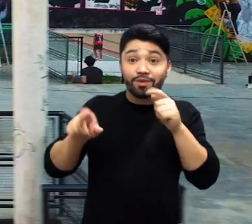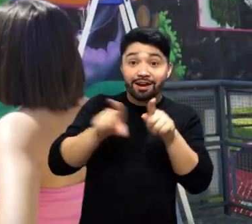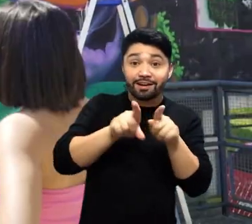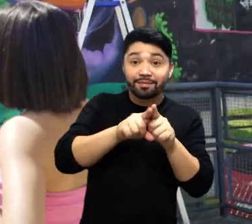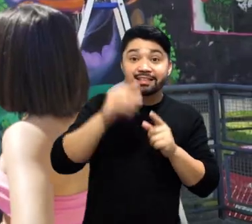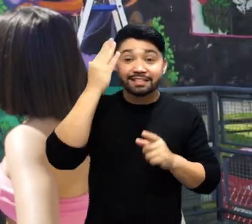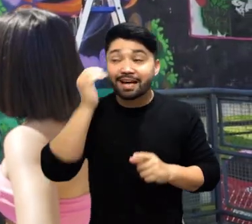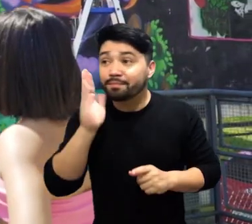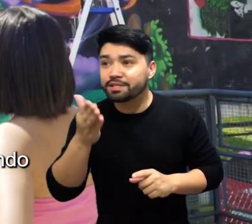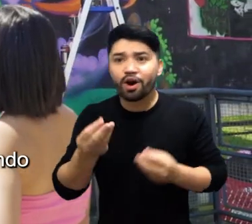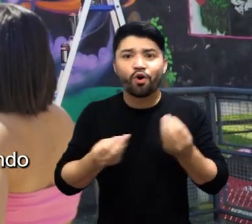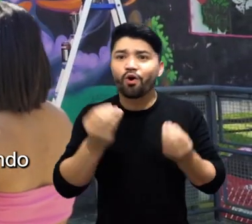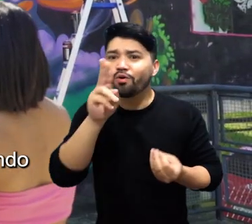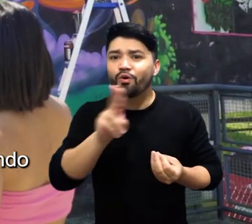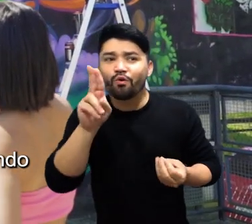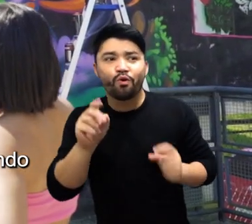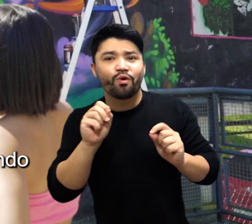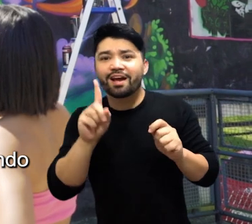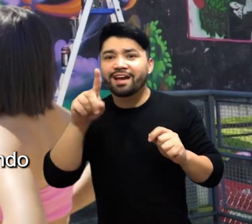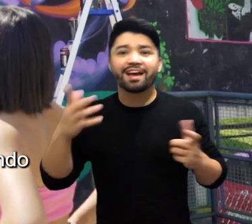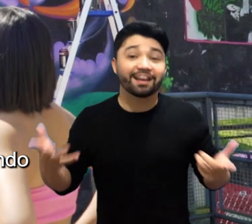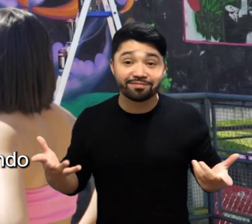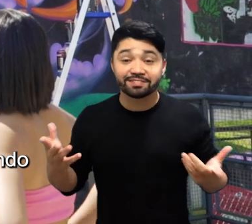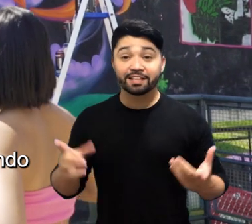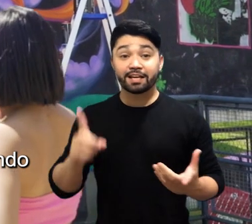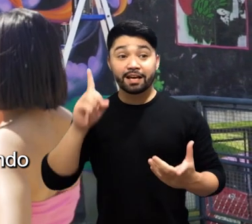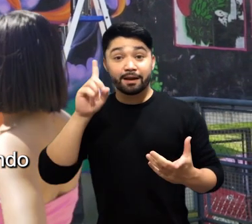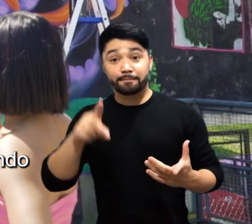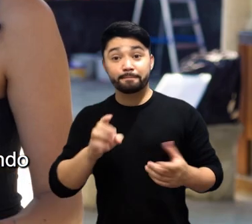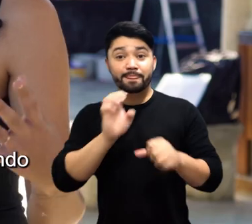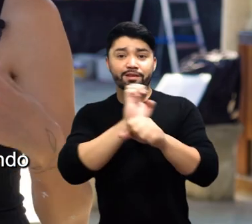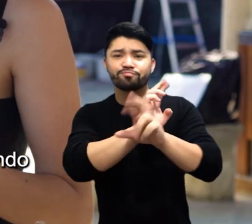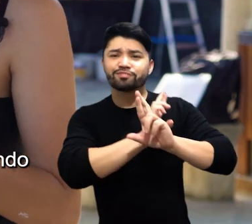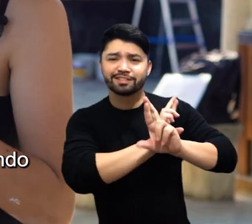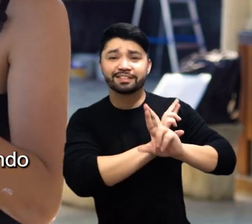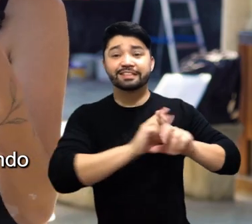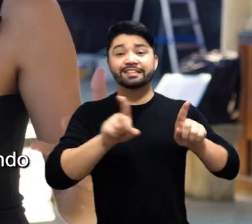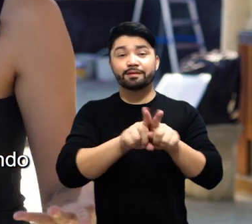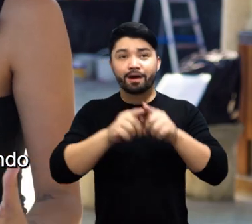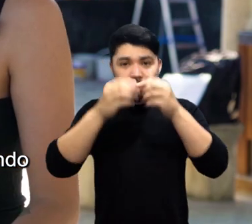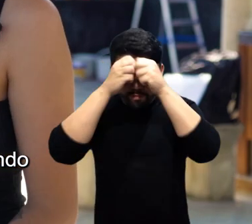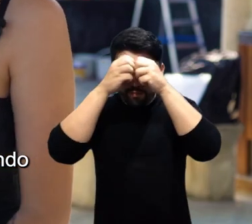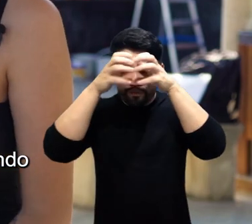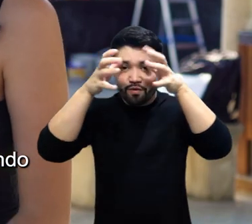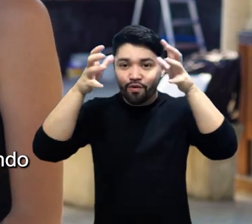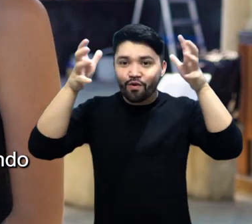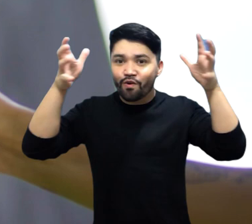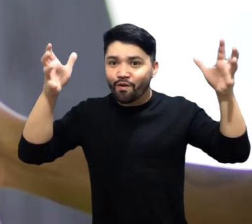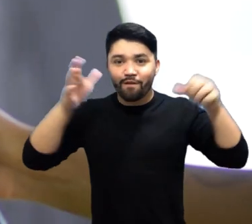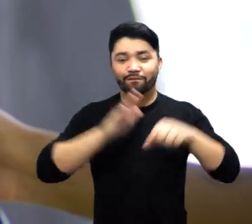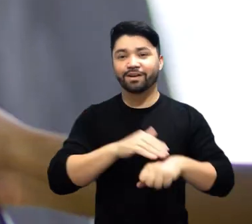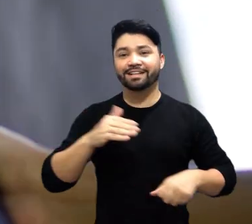faz, o tipo de material que usa, tá sendo tanto esperançoso como abrindo a mente da gente mais uma